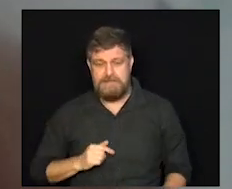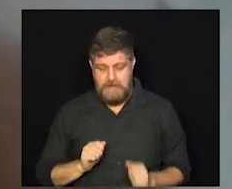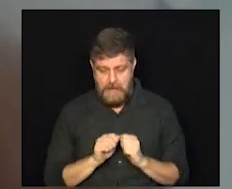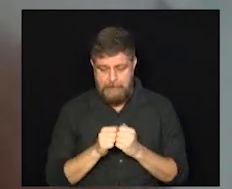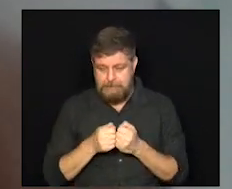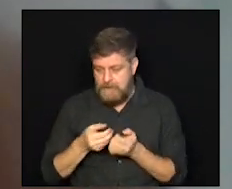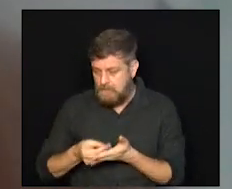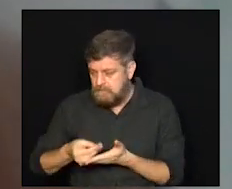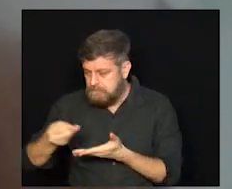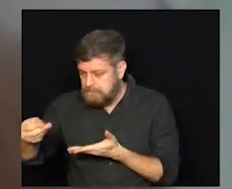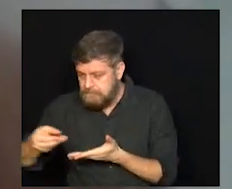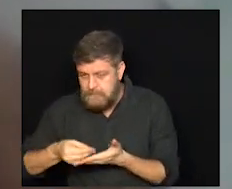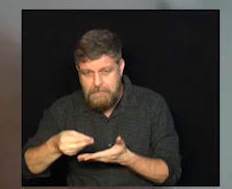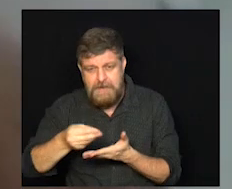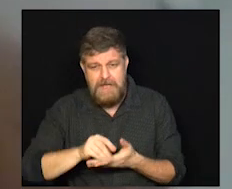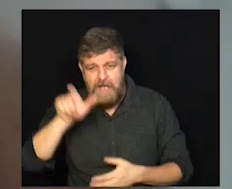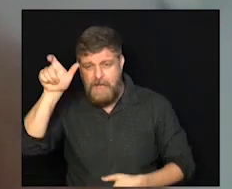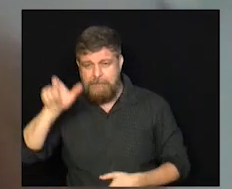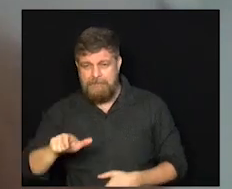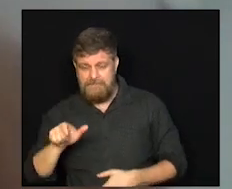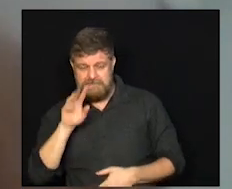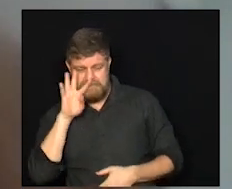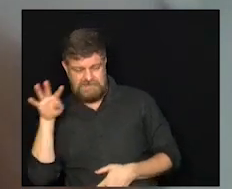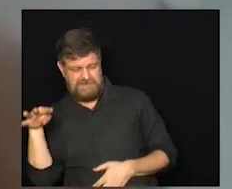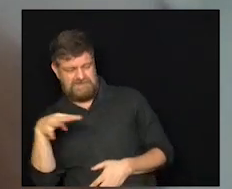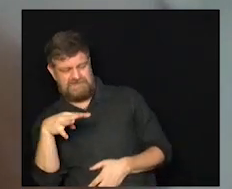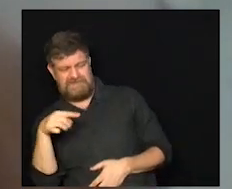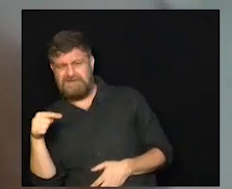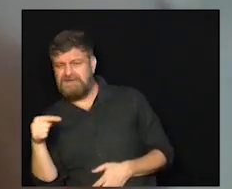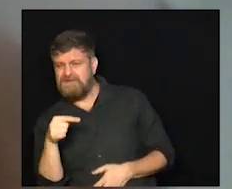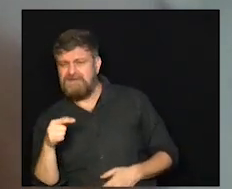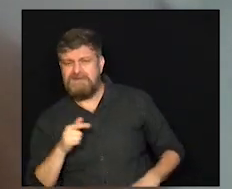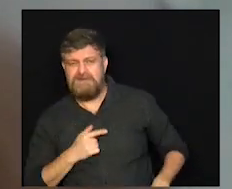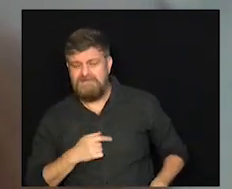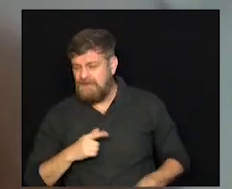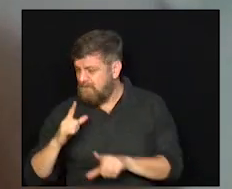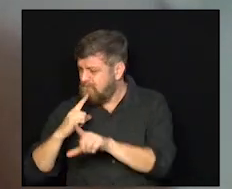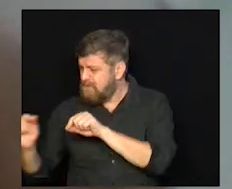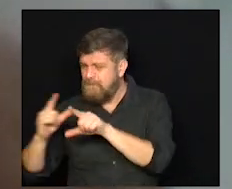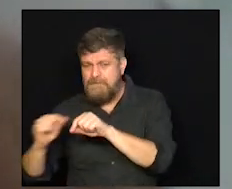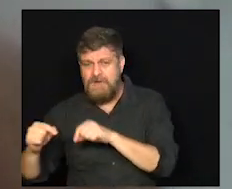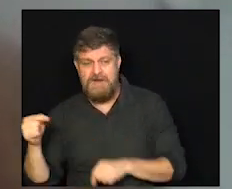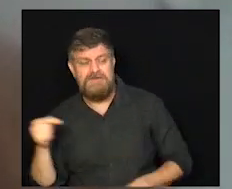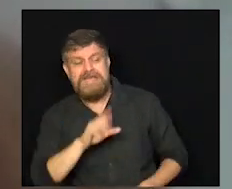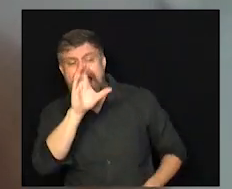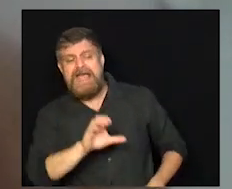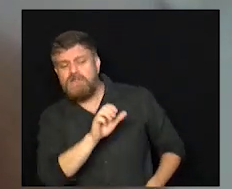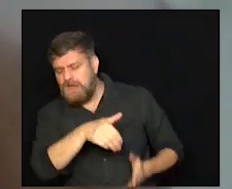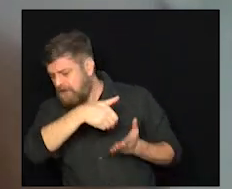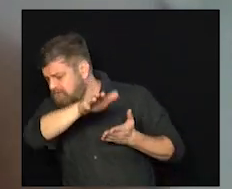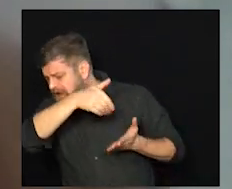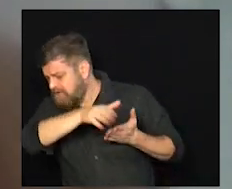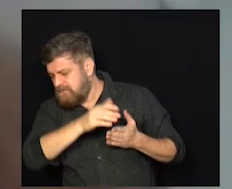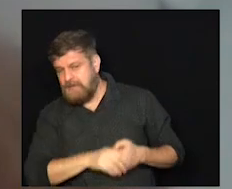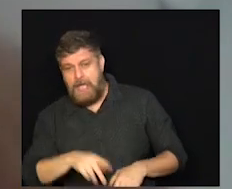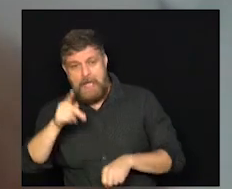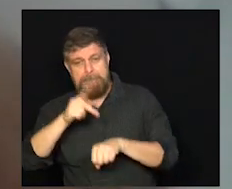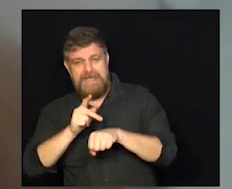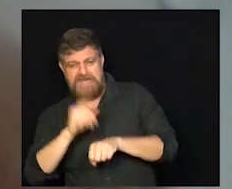cidade, uma das pessoas da comunidade ortodoxa queria que eles fossem embora porque eles eram católicos e queriam jogar pedras